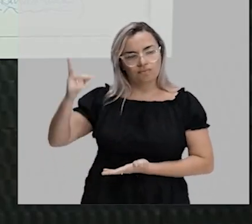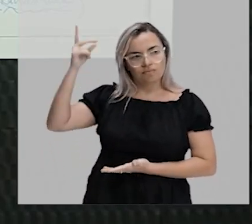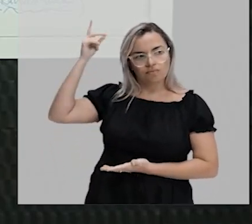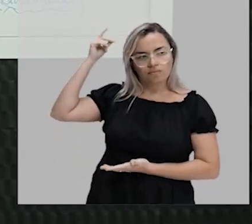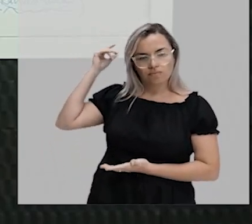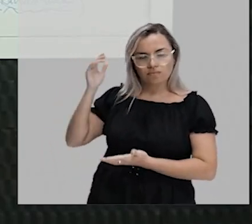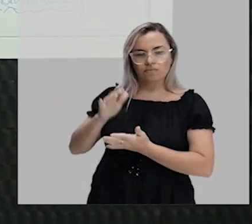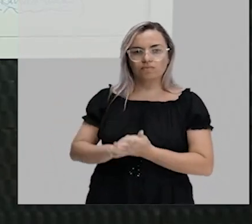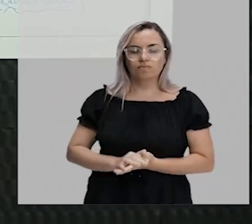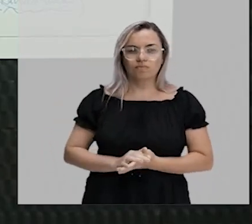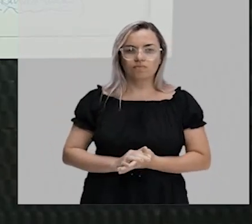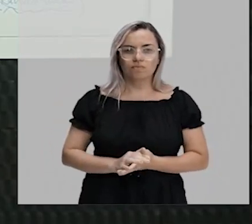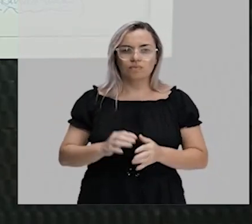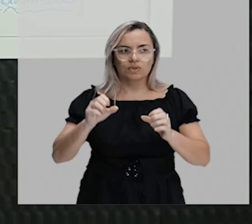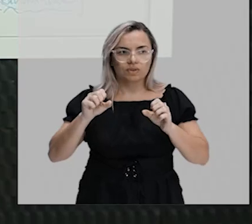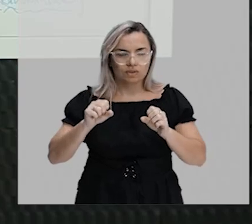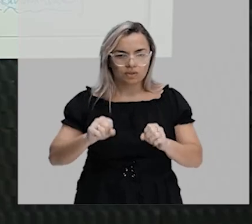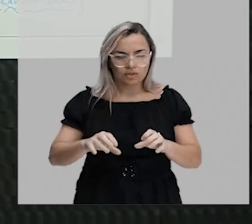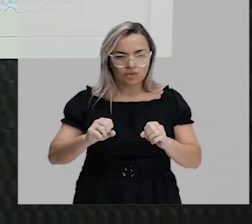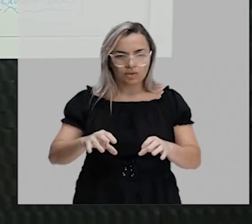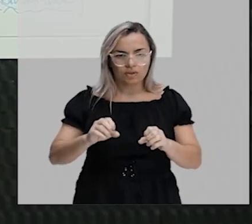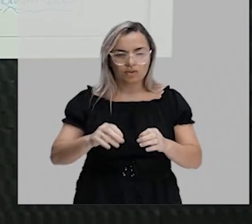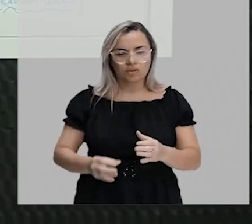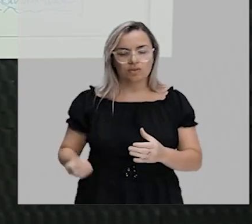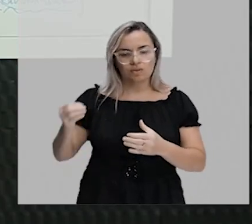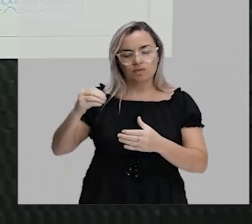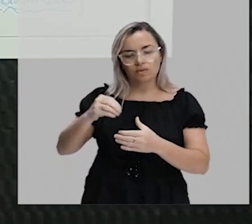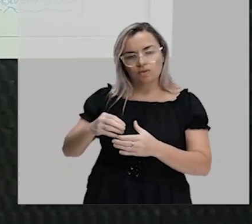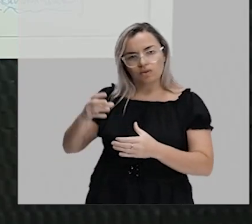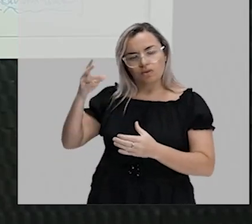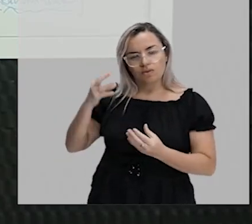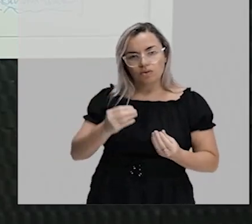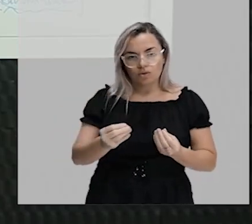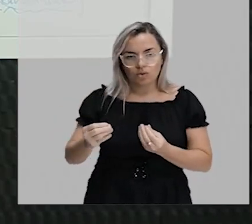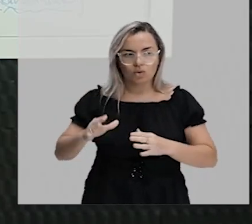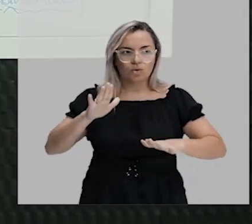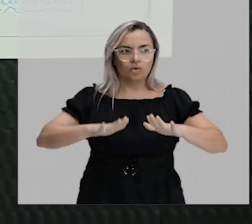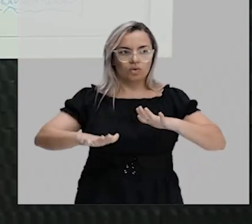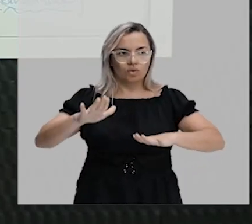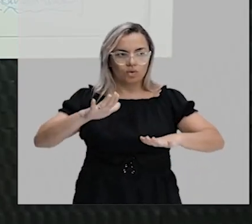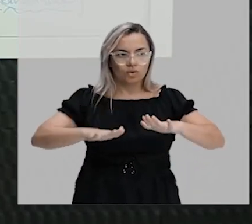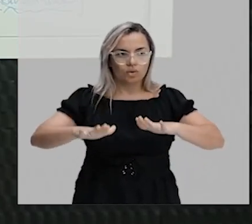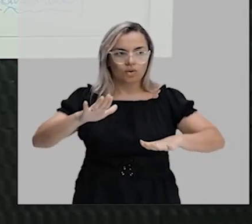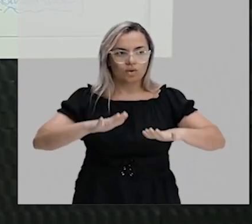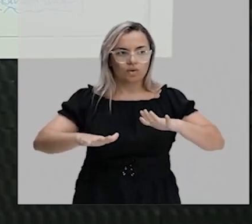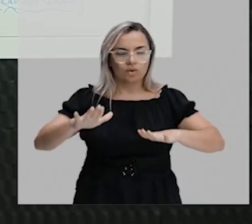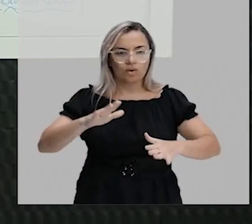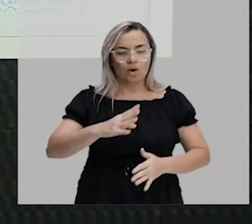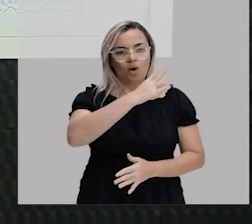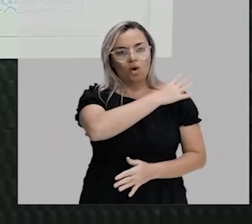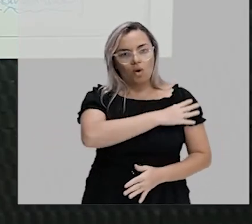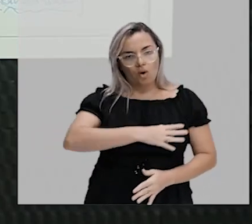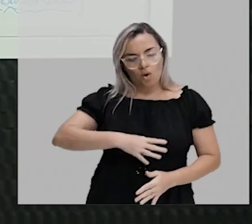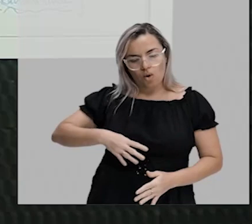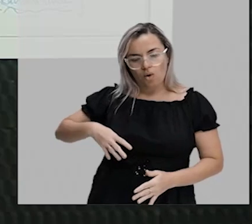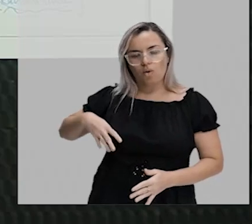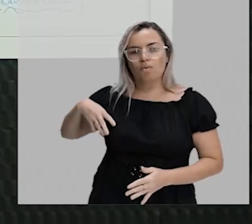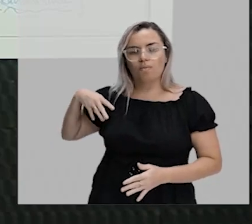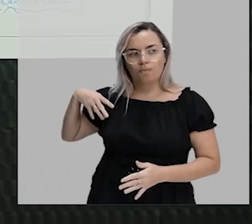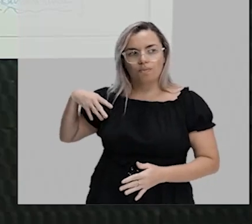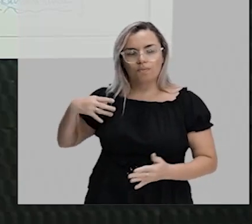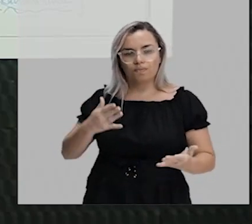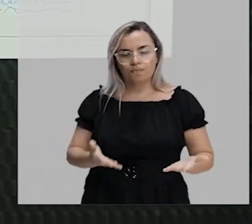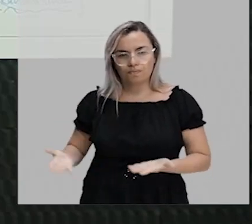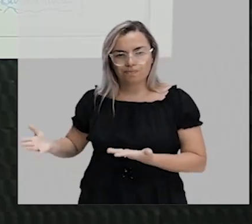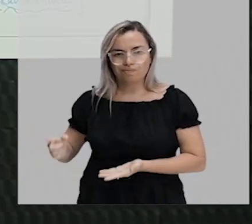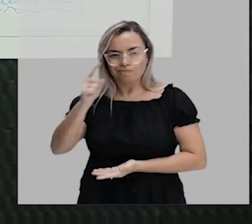sua contribuição. E aí, dentro da antiguidade, muito cuidado com o nosso querido Aristóteles, ó, sinal